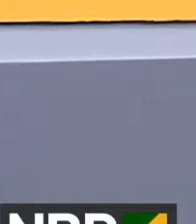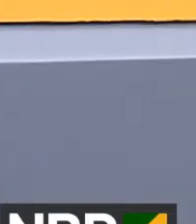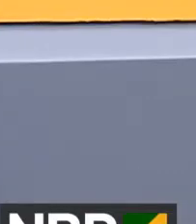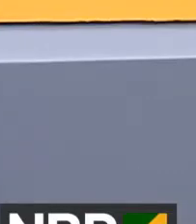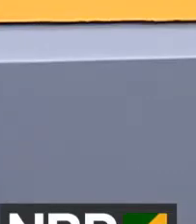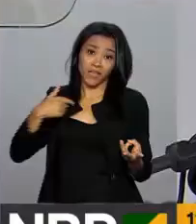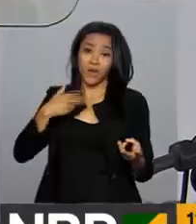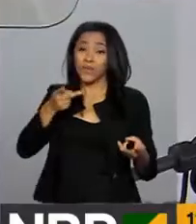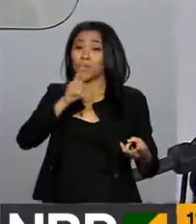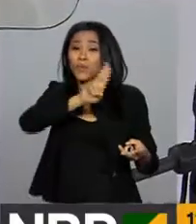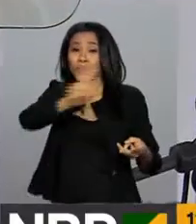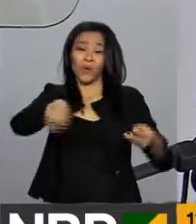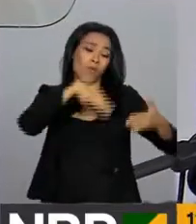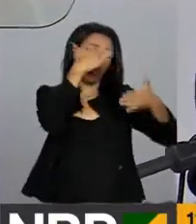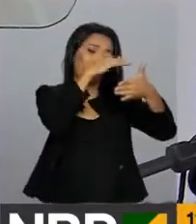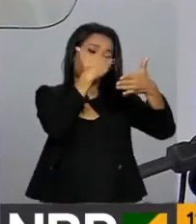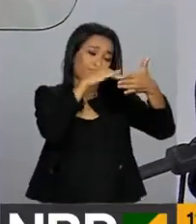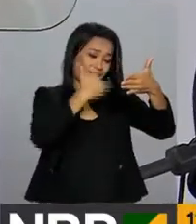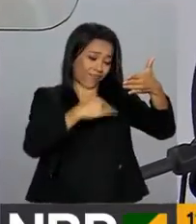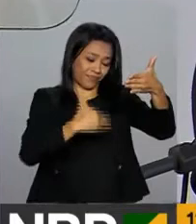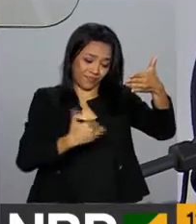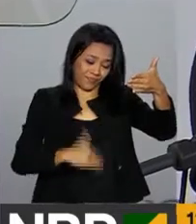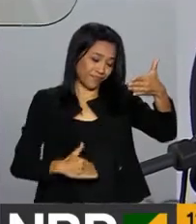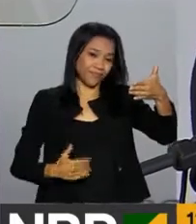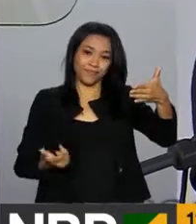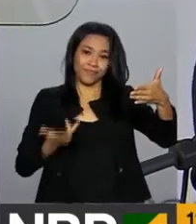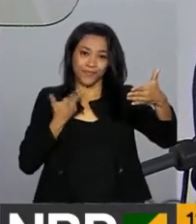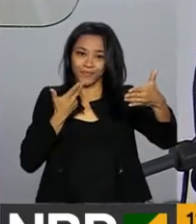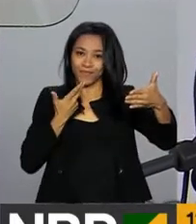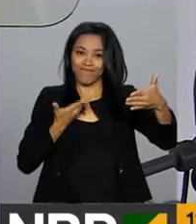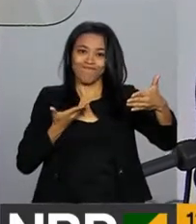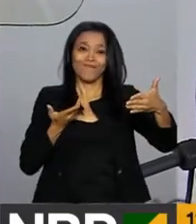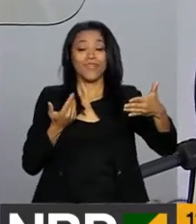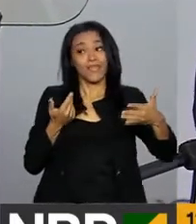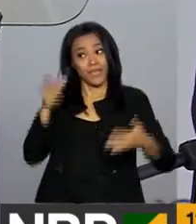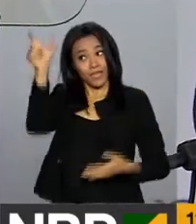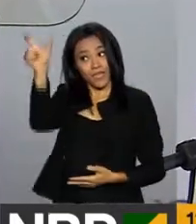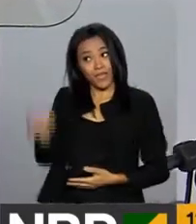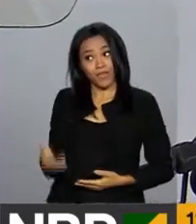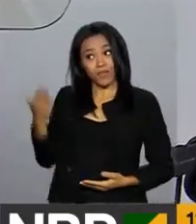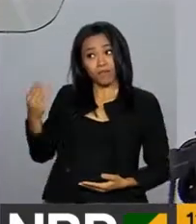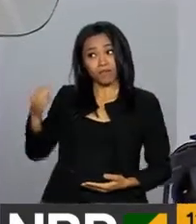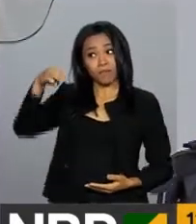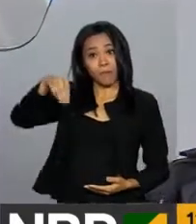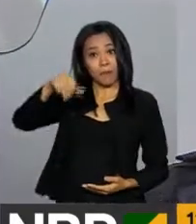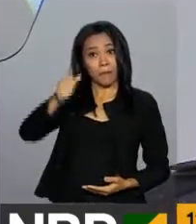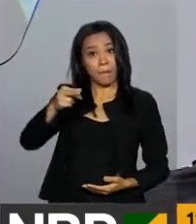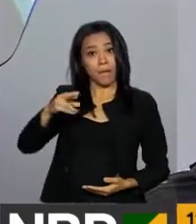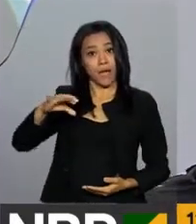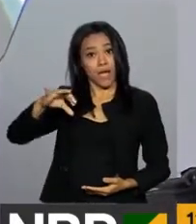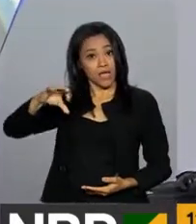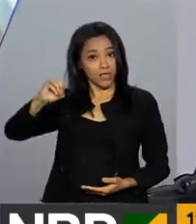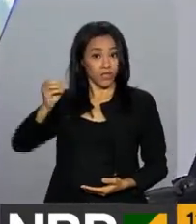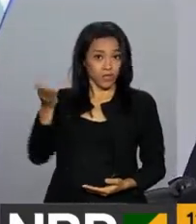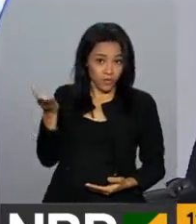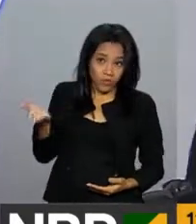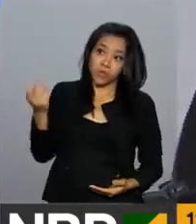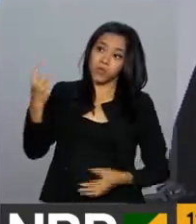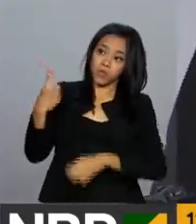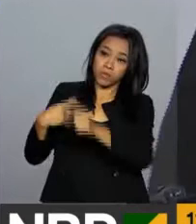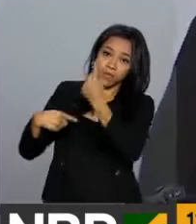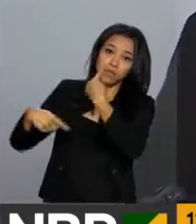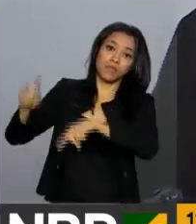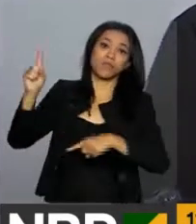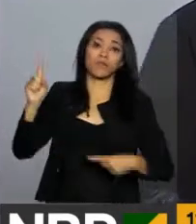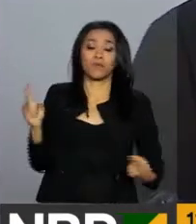veja como foi a primeira consideração que eu faço o macho é que você aquilo cooperativismo terá muito sucesso quando vejo os